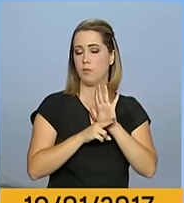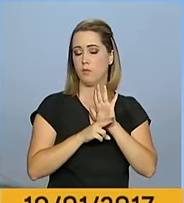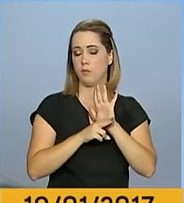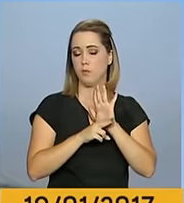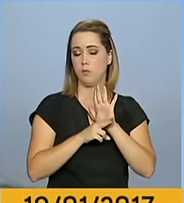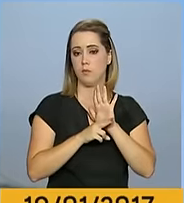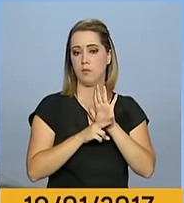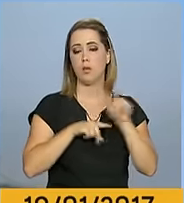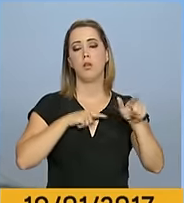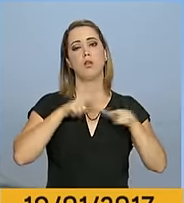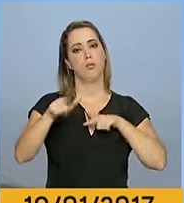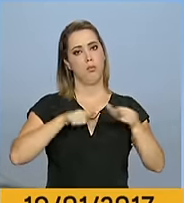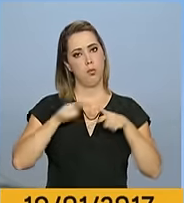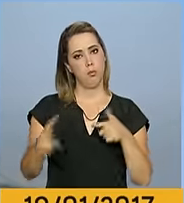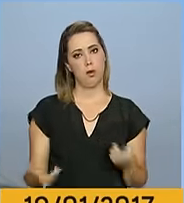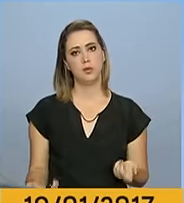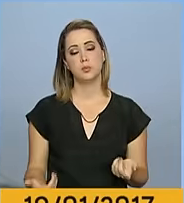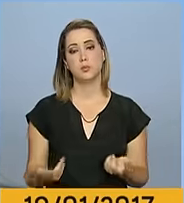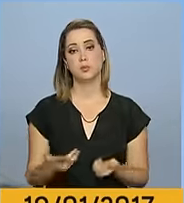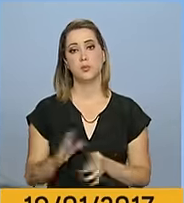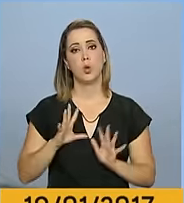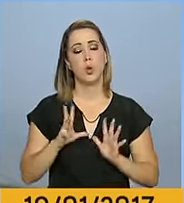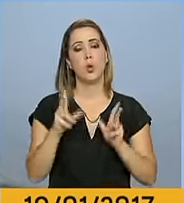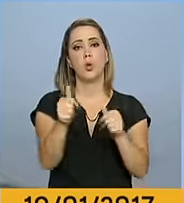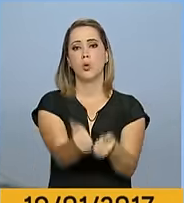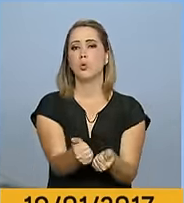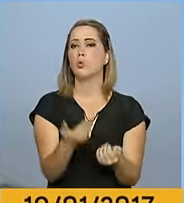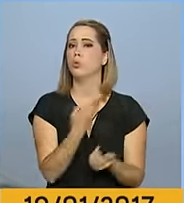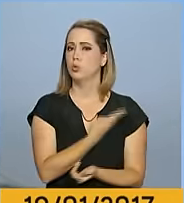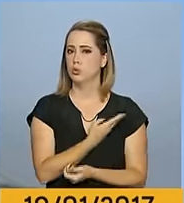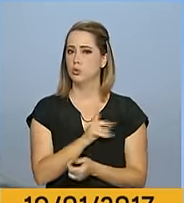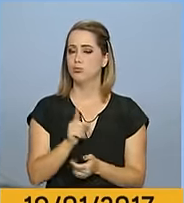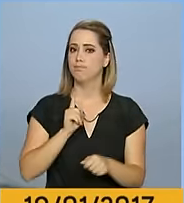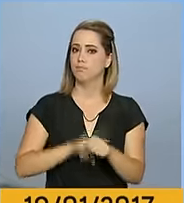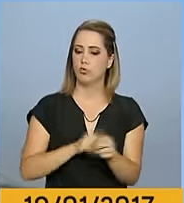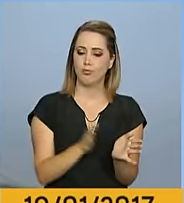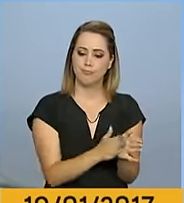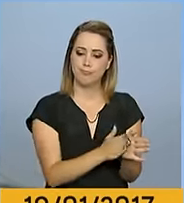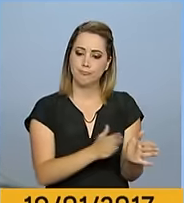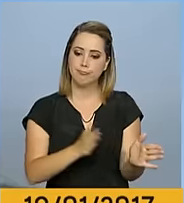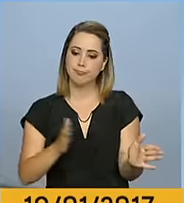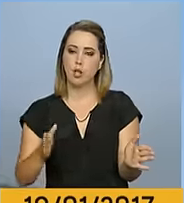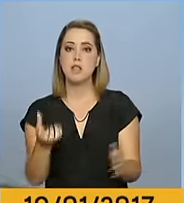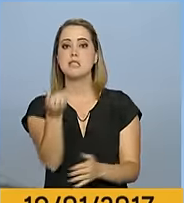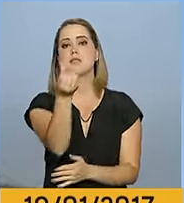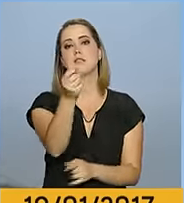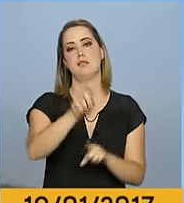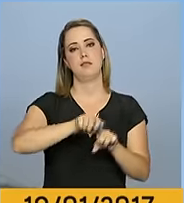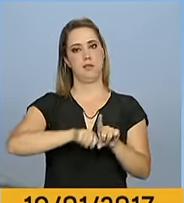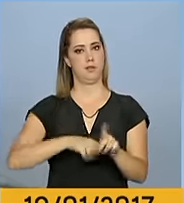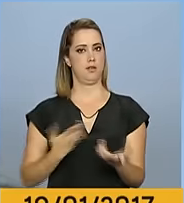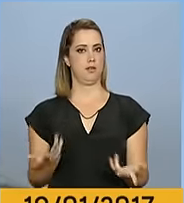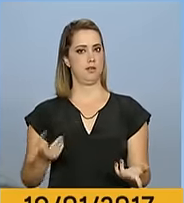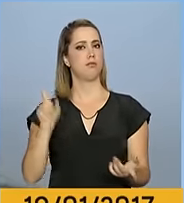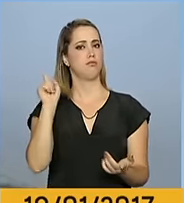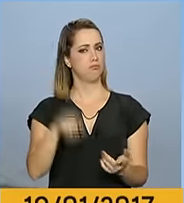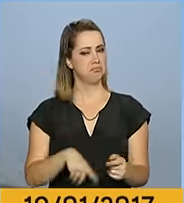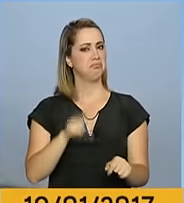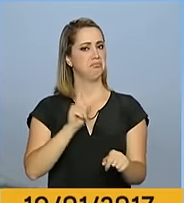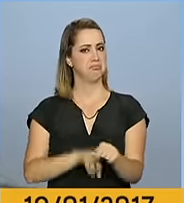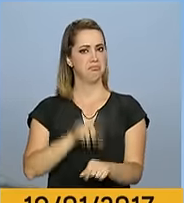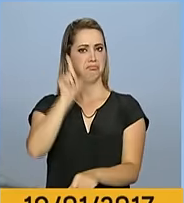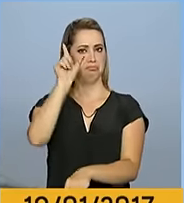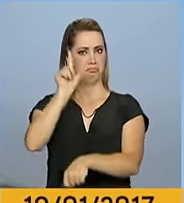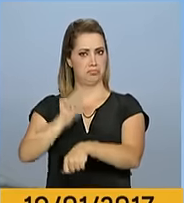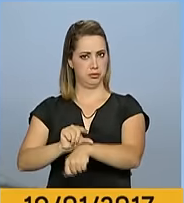da questão trabalhista. E tudo isso, meus amigos, num prazo, convenhamos, de 6 meses. Um prazo curtíssimo. E,